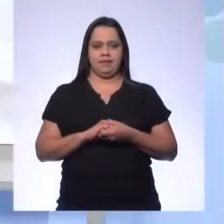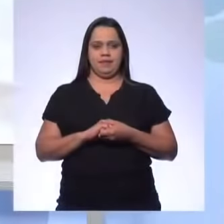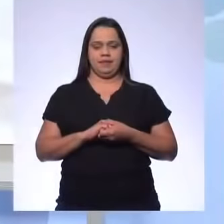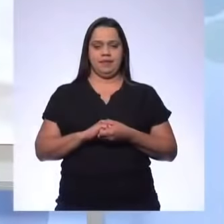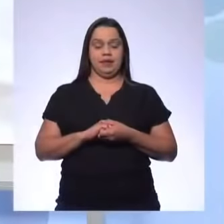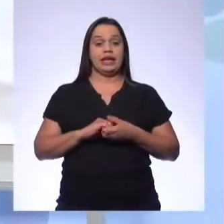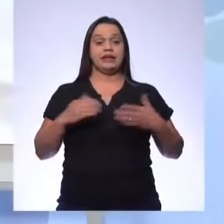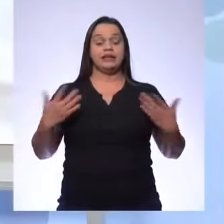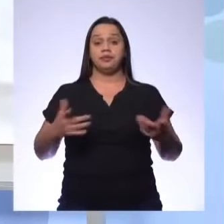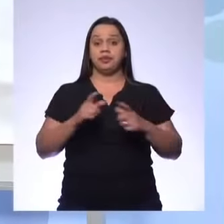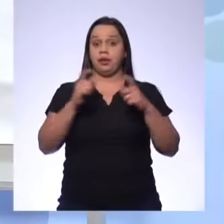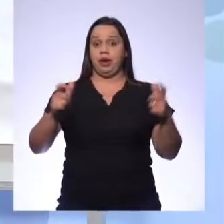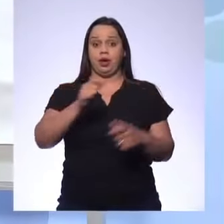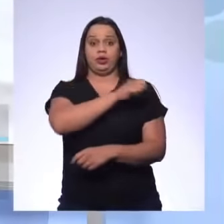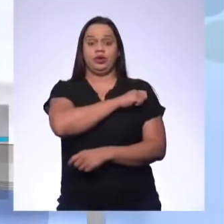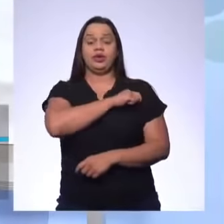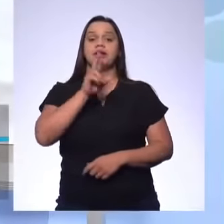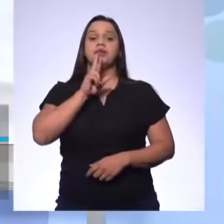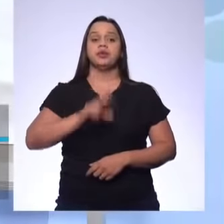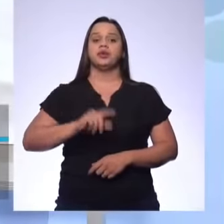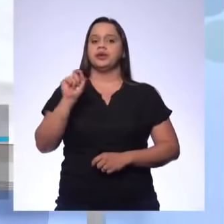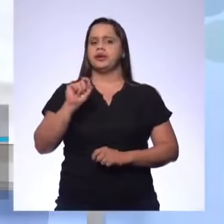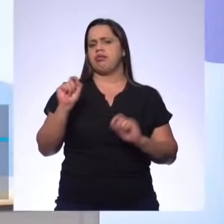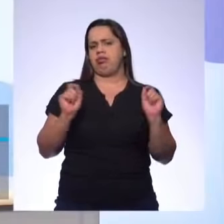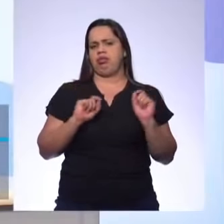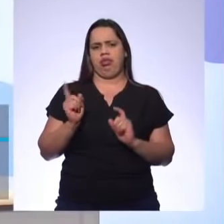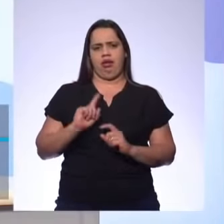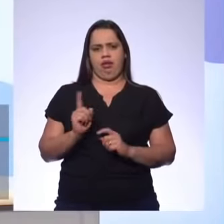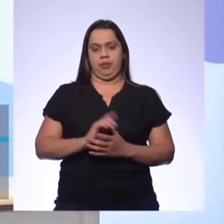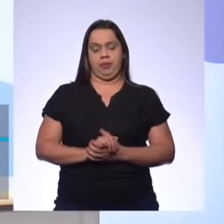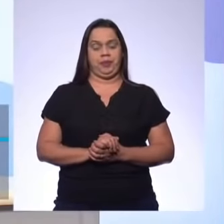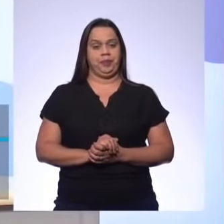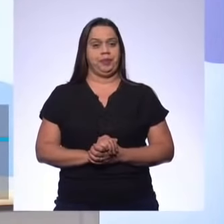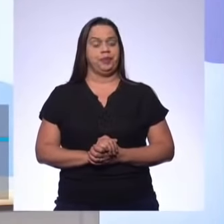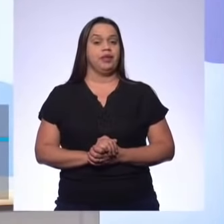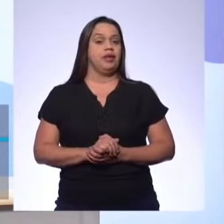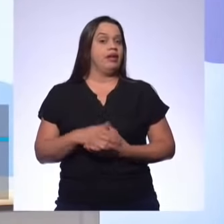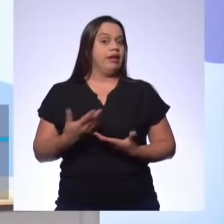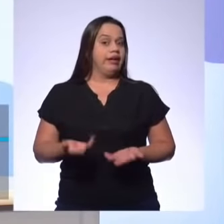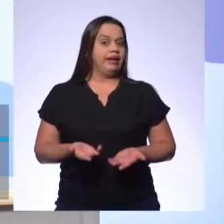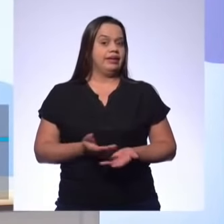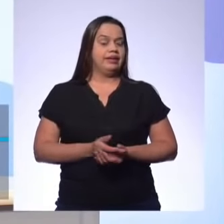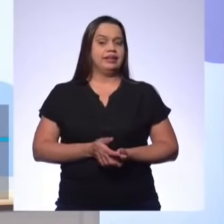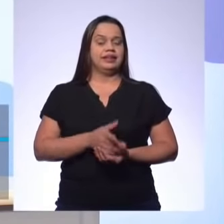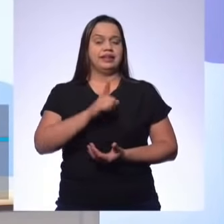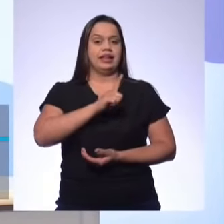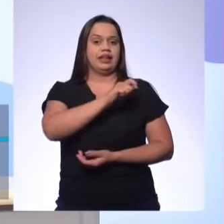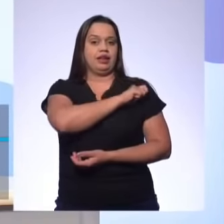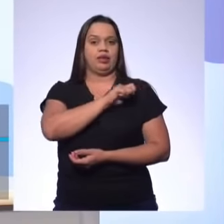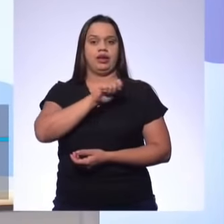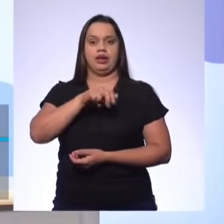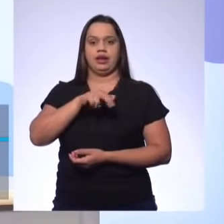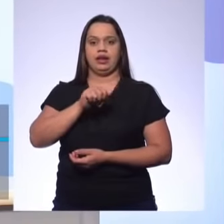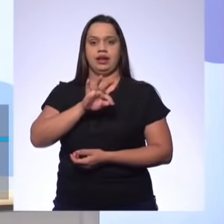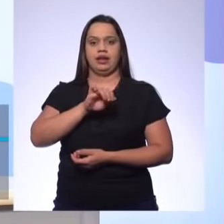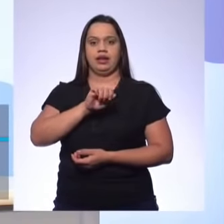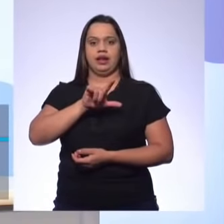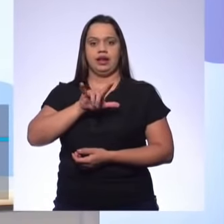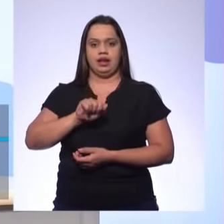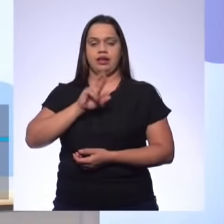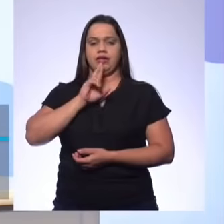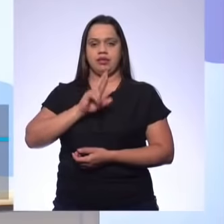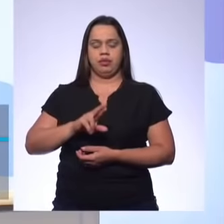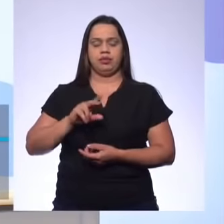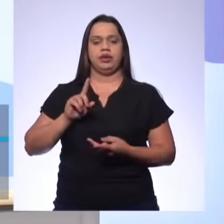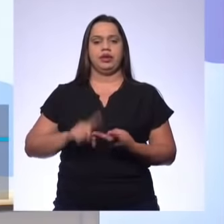A maioria respondeu que não, né, Ed? No, então. Aí tem o... A Natália respondeu no, can't, mais ou menos aí,